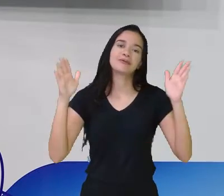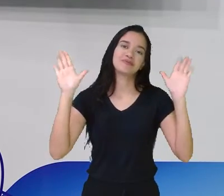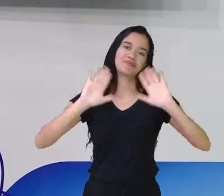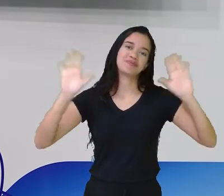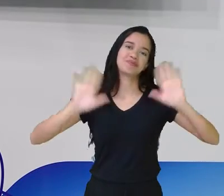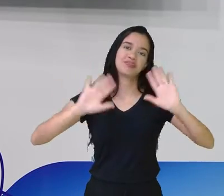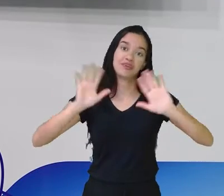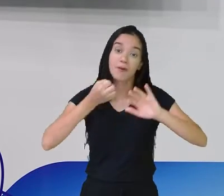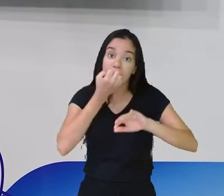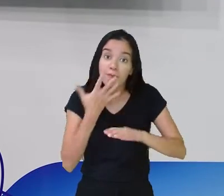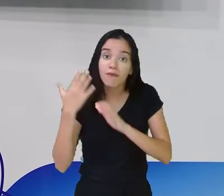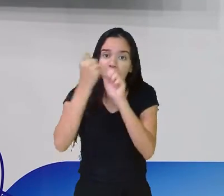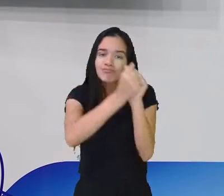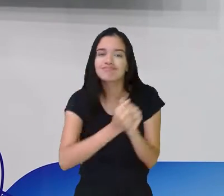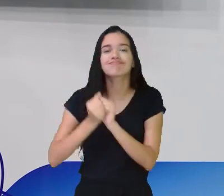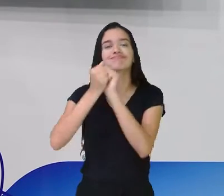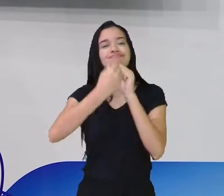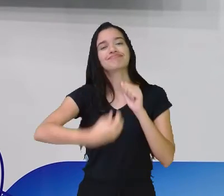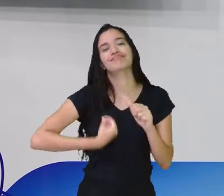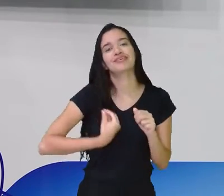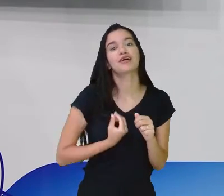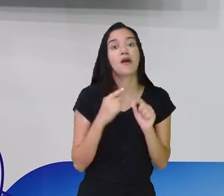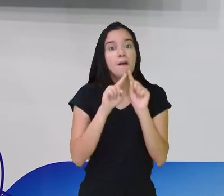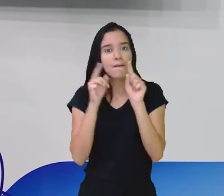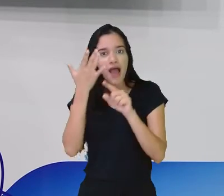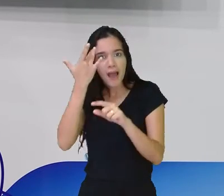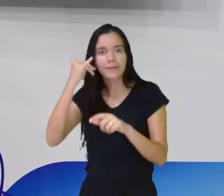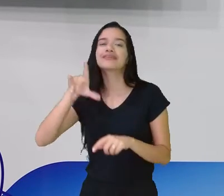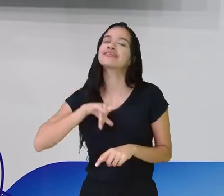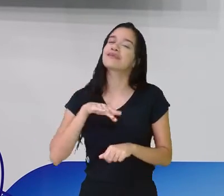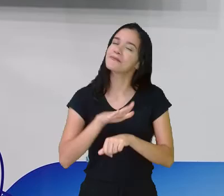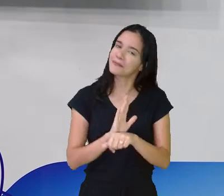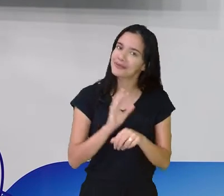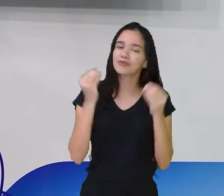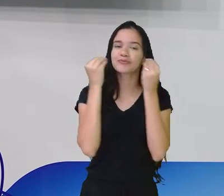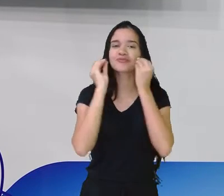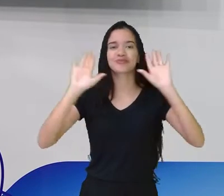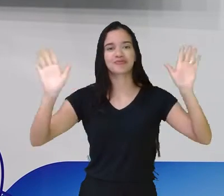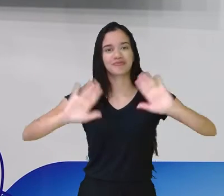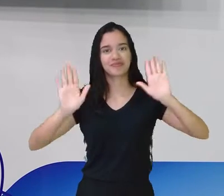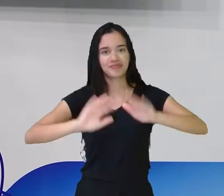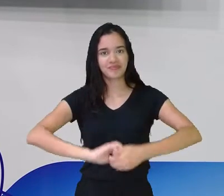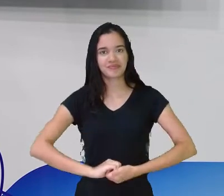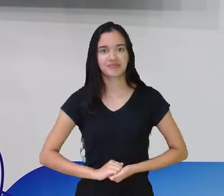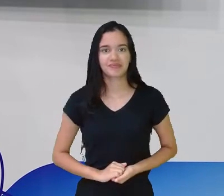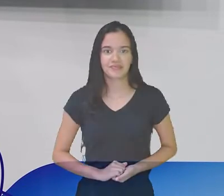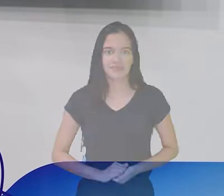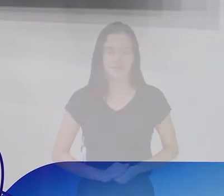tchau. Muito bom estar com vocês, mas amanhã tem mais, tá? Beijo. Tchau, tchau.